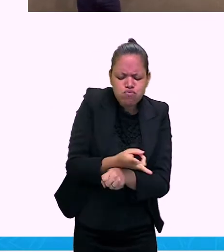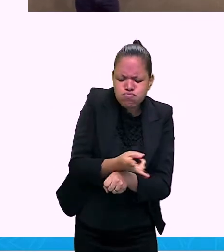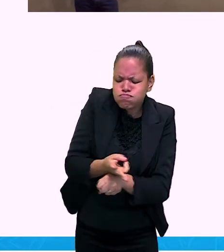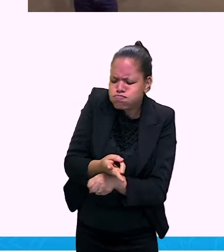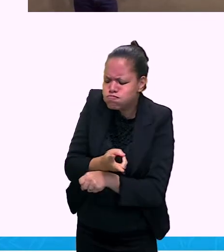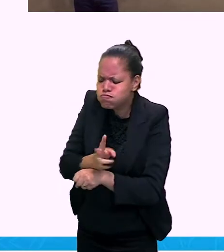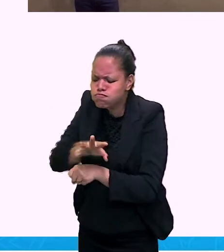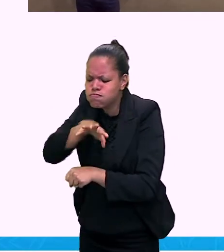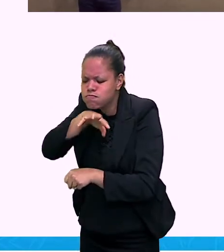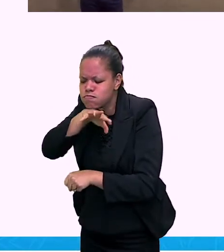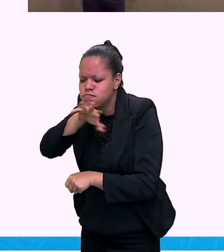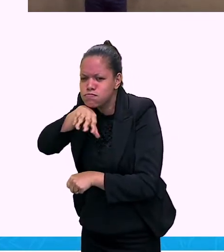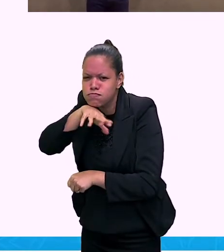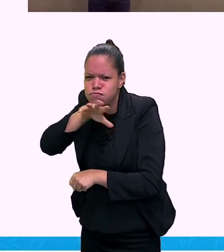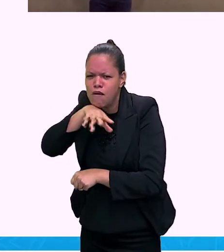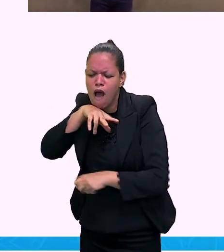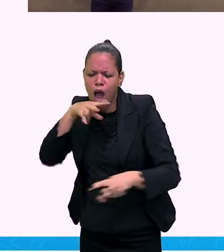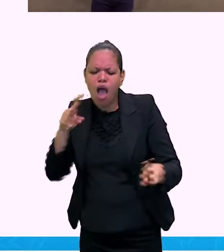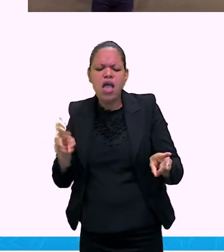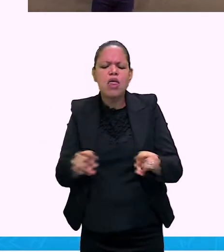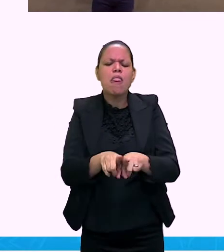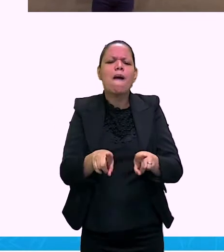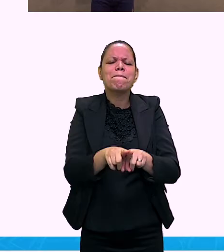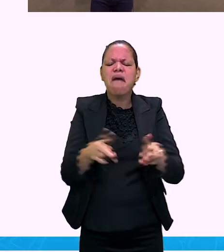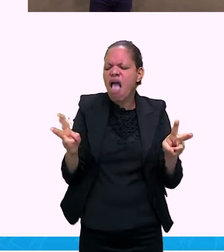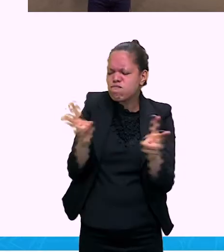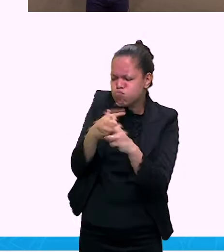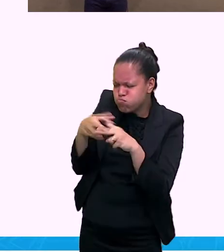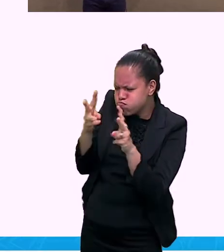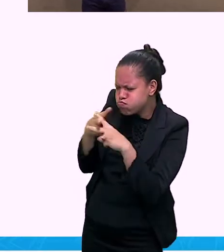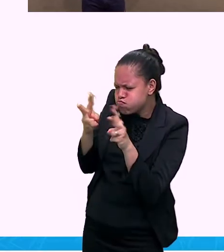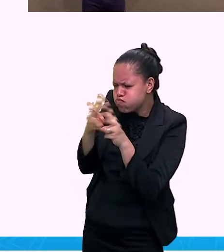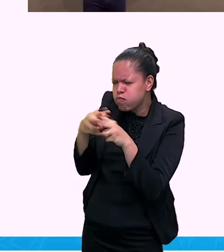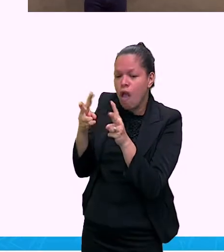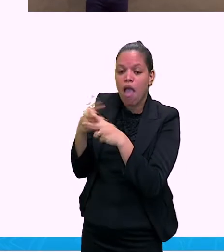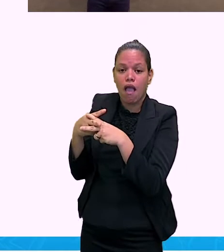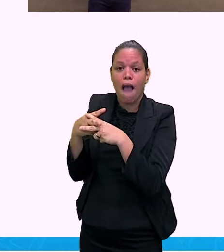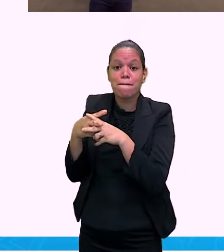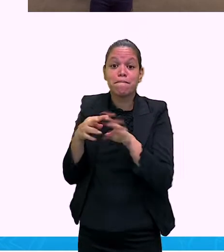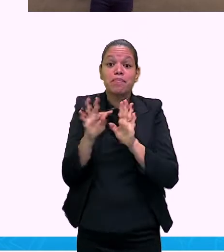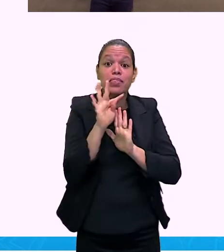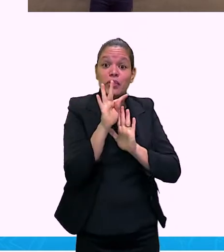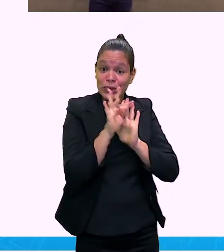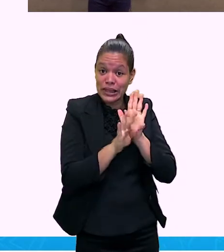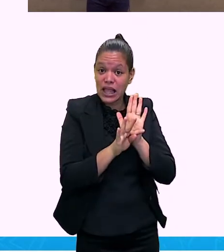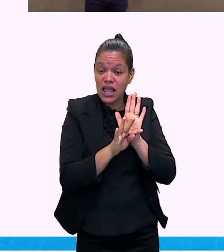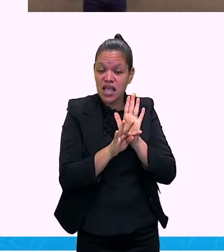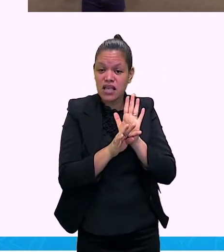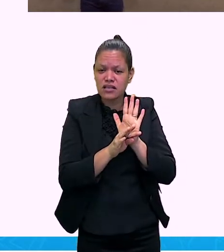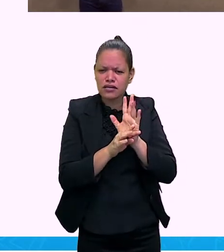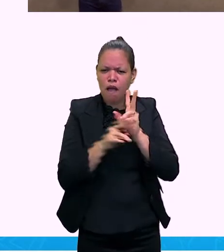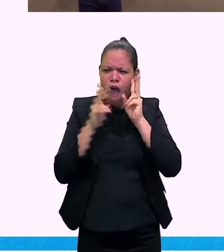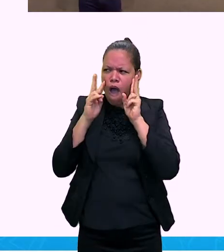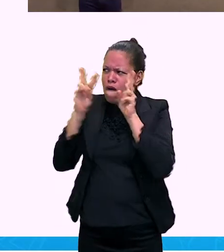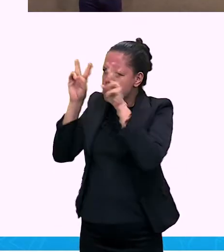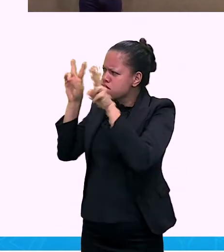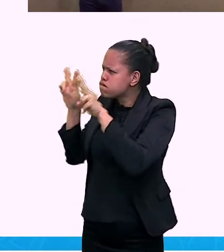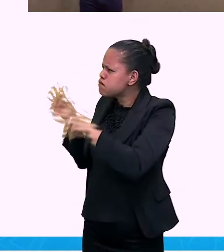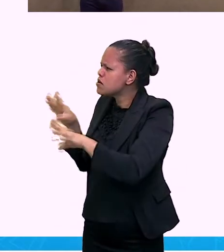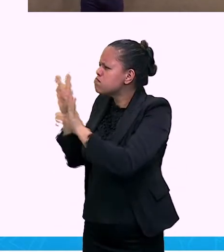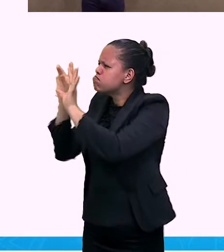eram caçar e guerrear. Então, nessa parte do texto, nós conseguimos ver o quê? Detalhes do